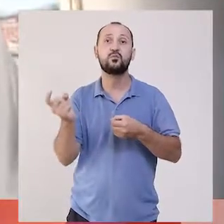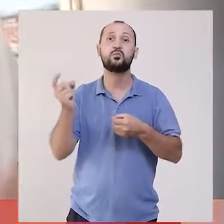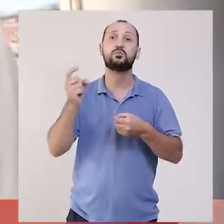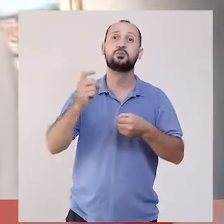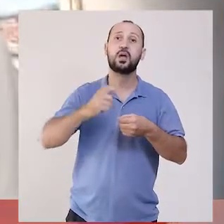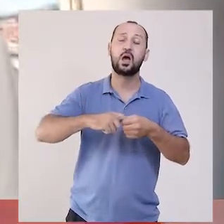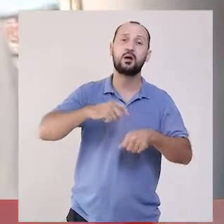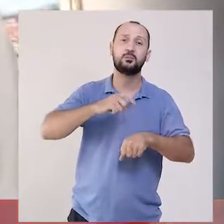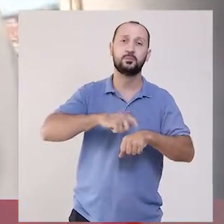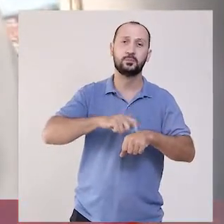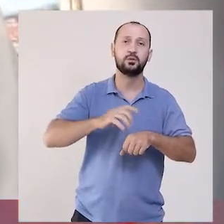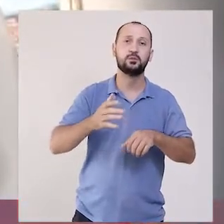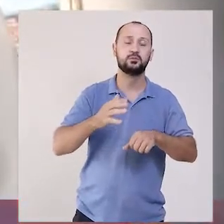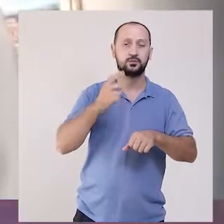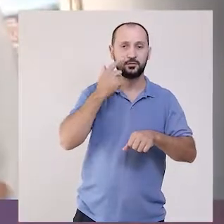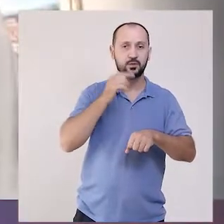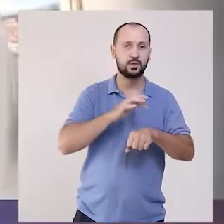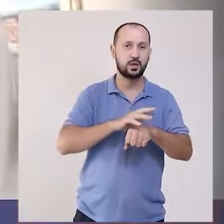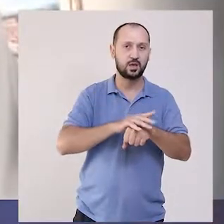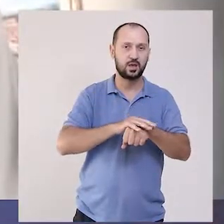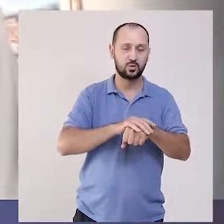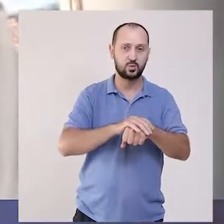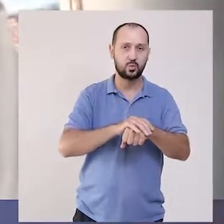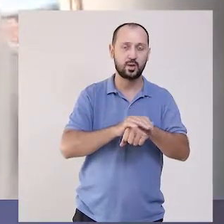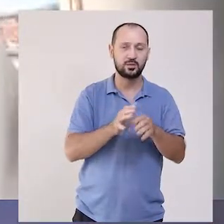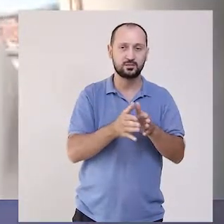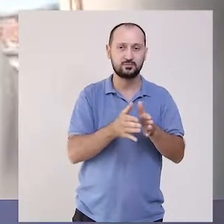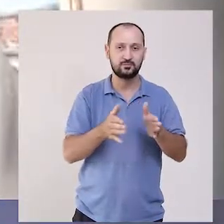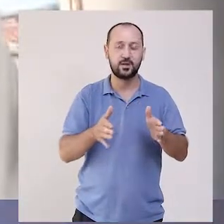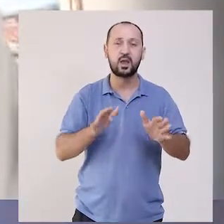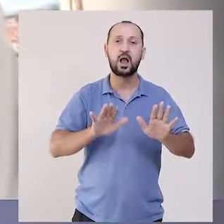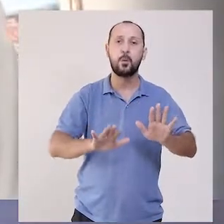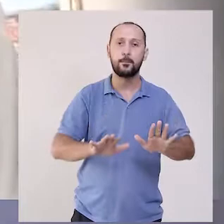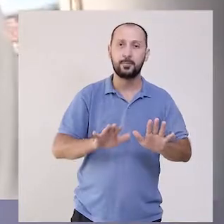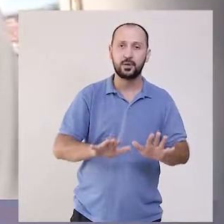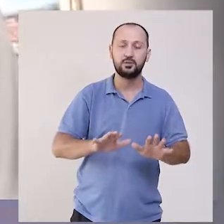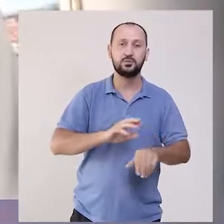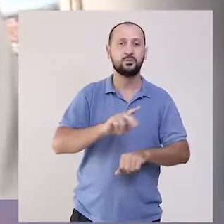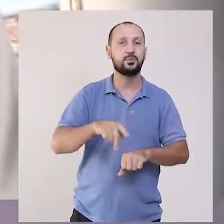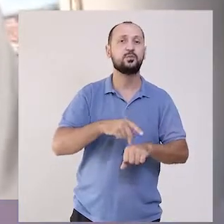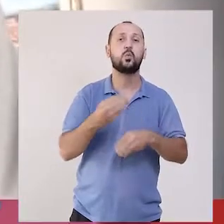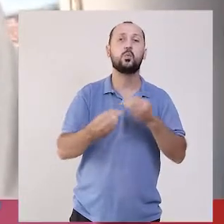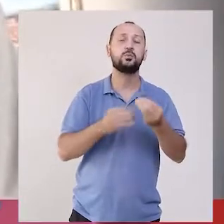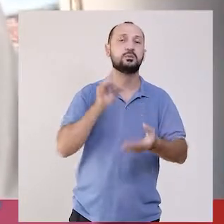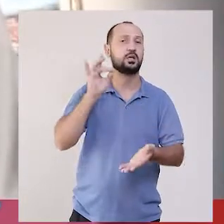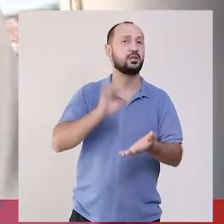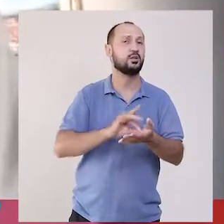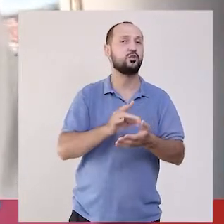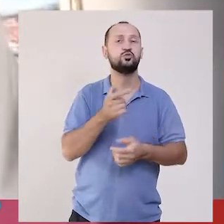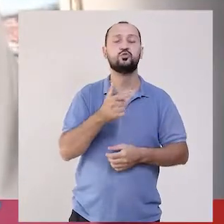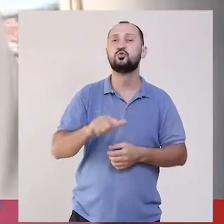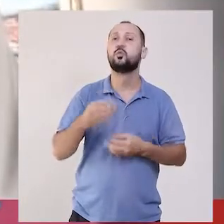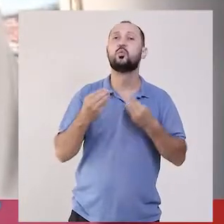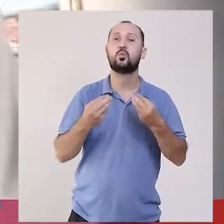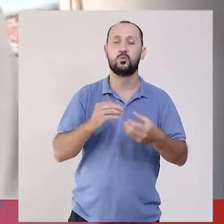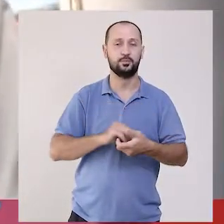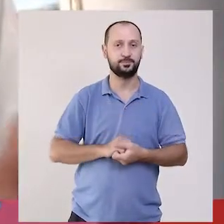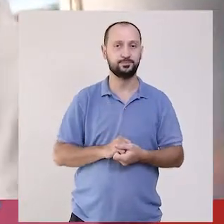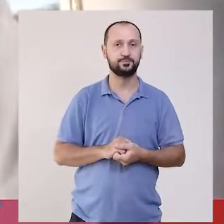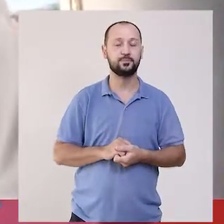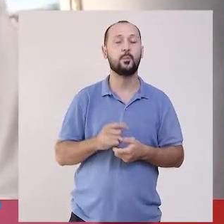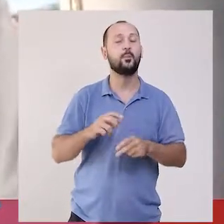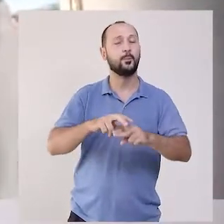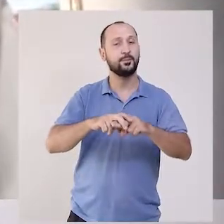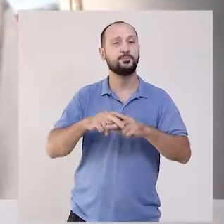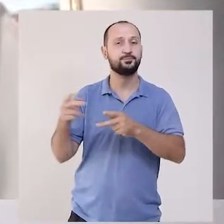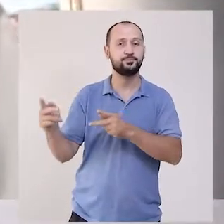as atividades. Agora, a doença se estabiliza no país e como lidar com essa realidade novamente. E